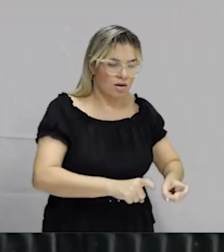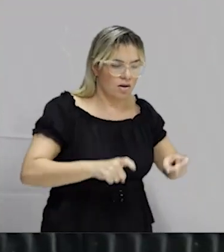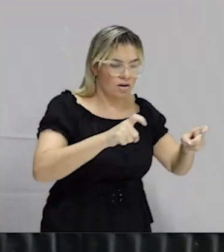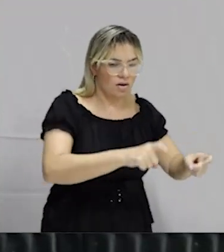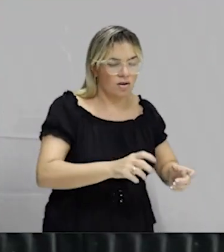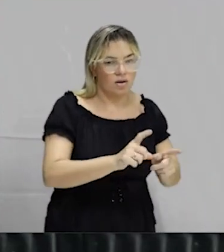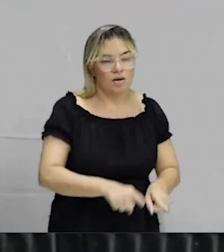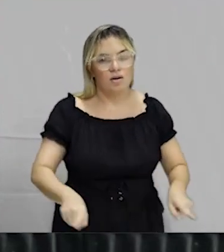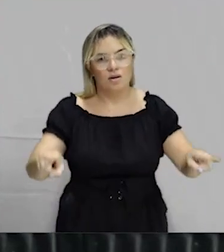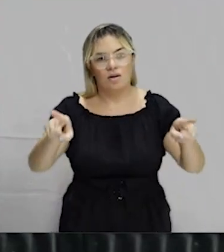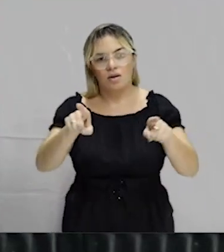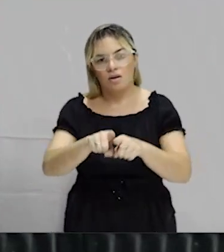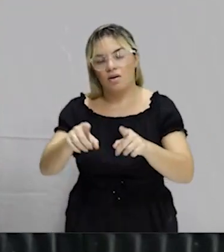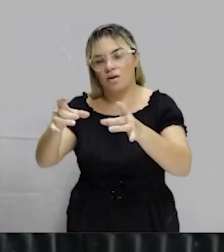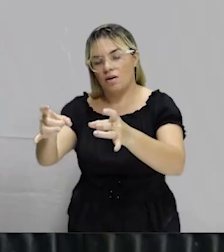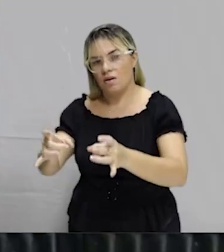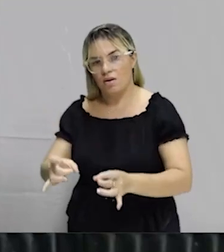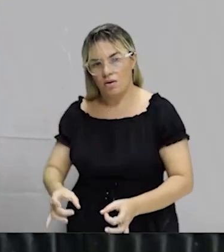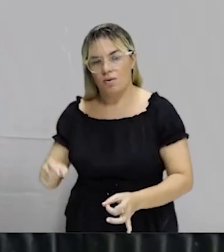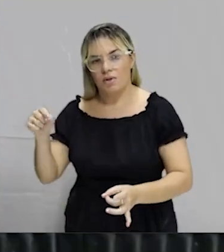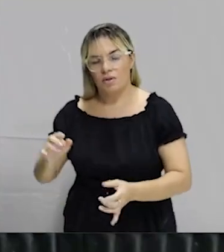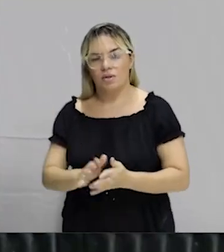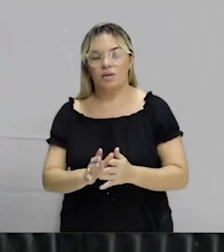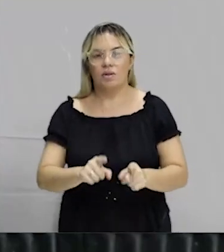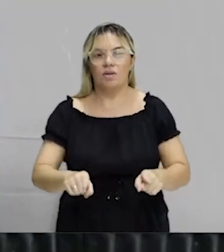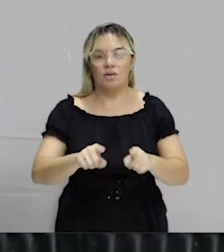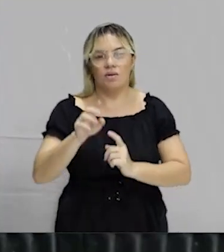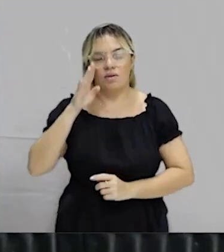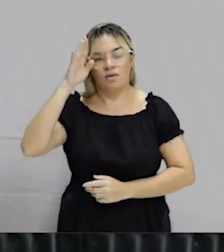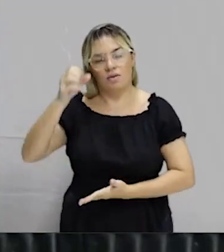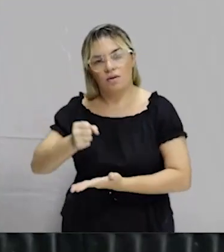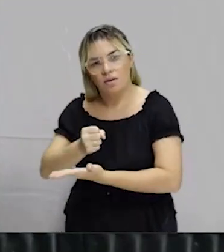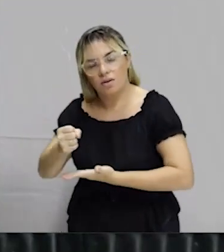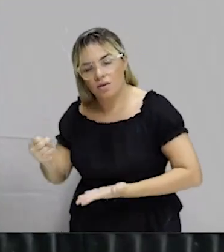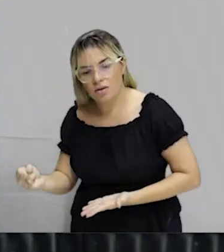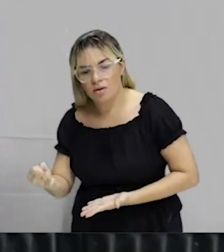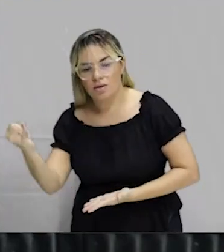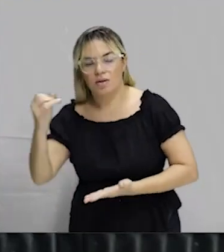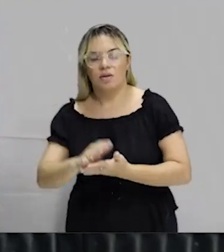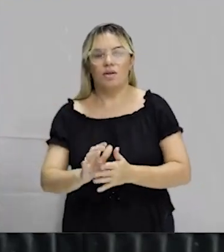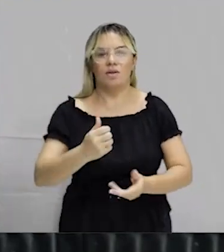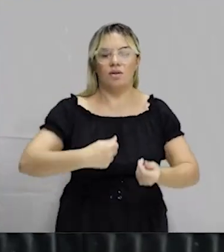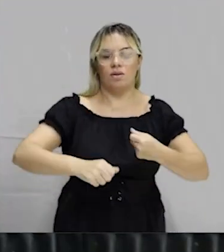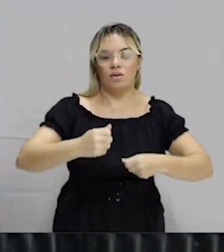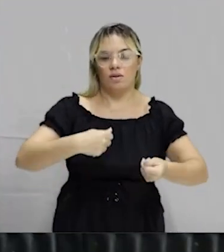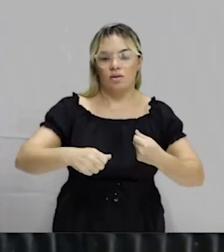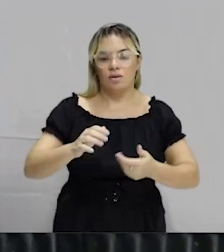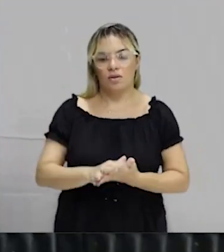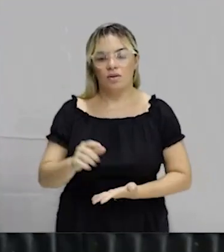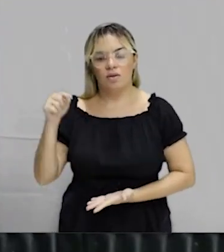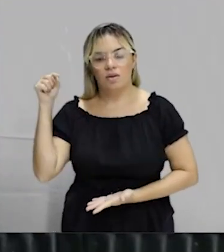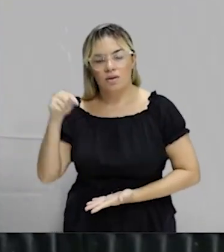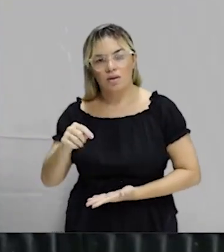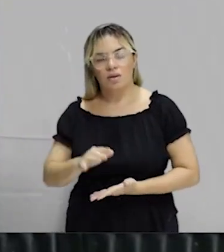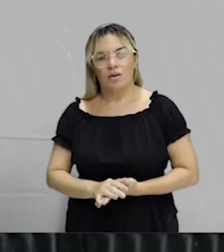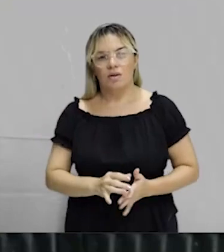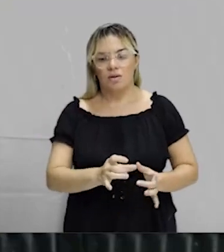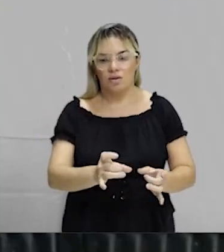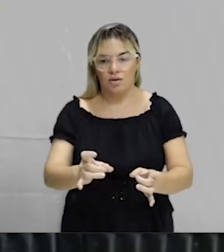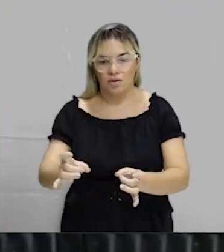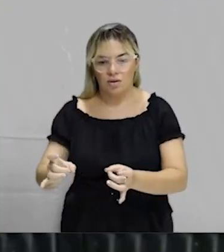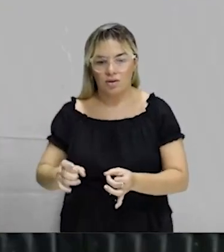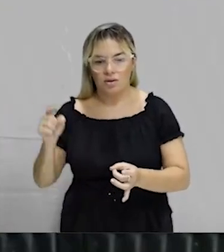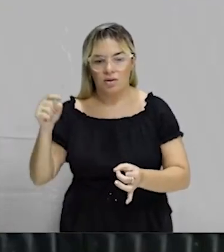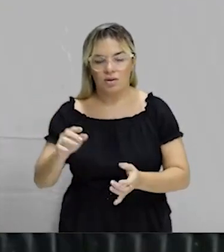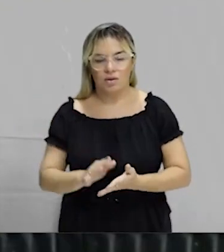comércio. Eles tinham a agricultura e o comércio, né, como base da sua economia. Inclusive o comércio deles era um